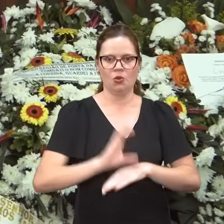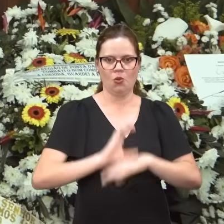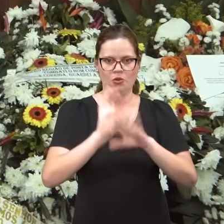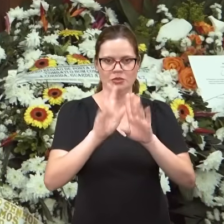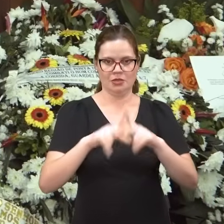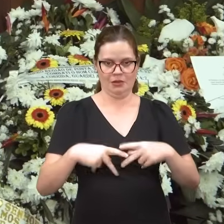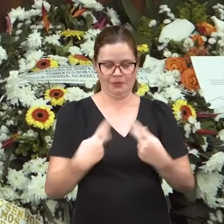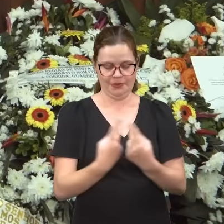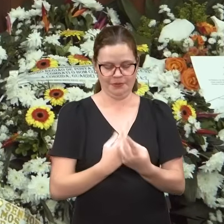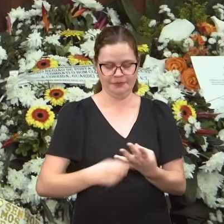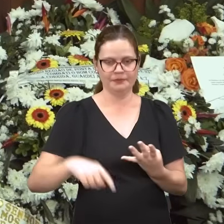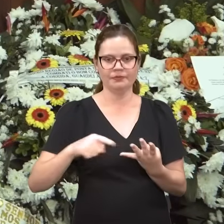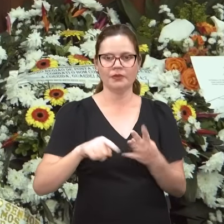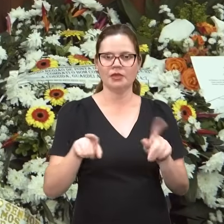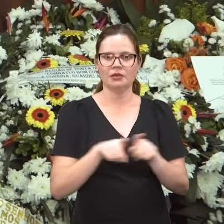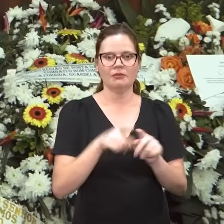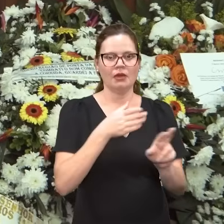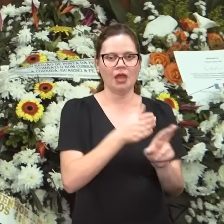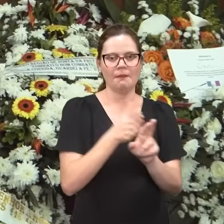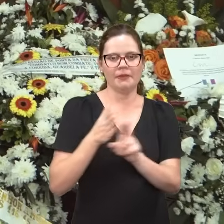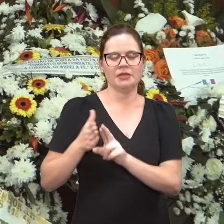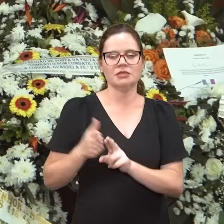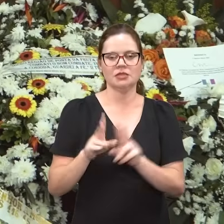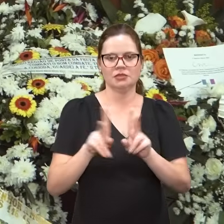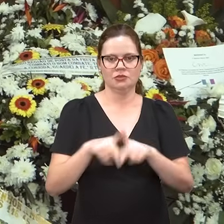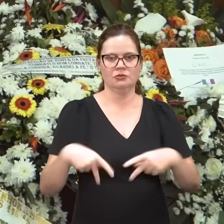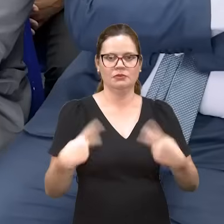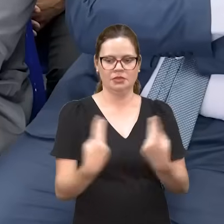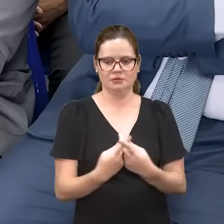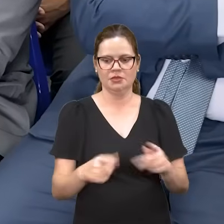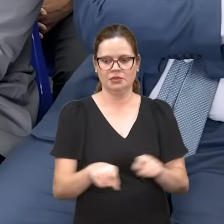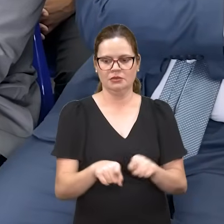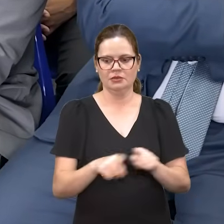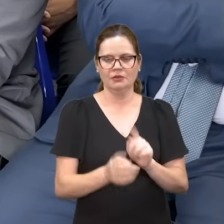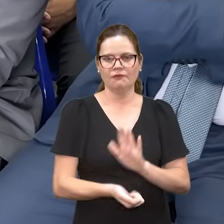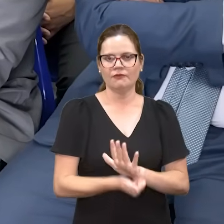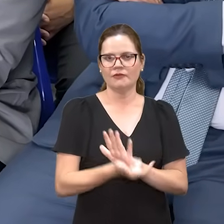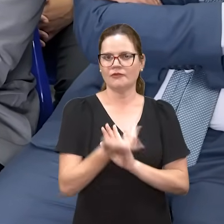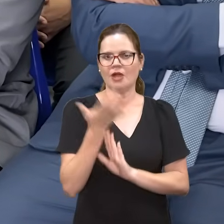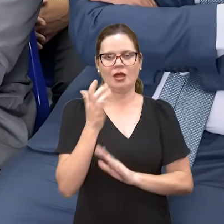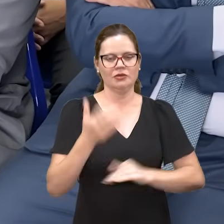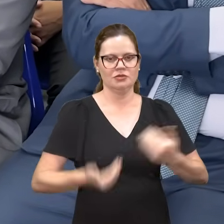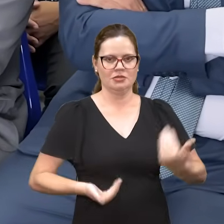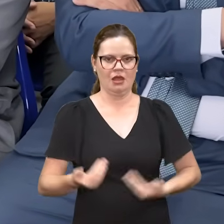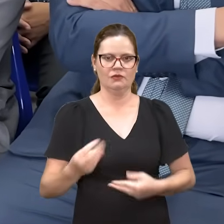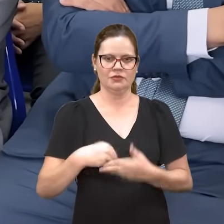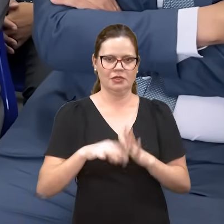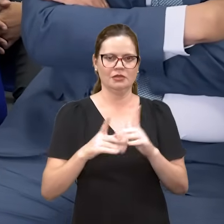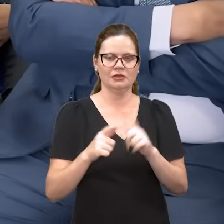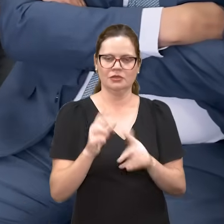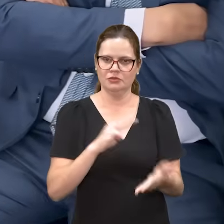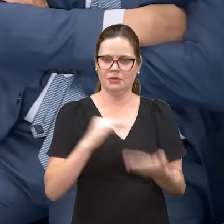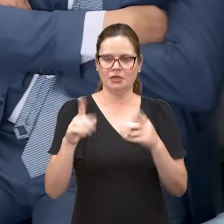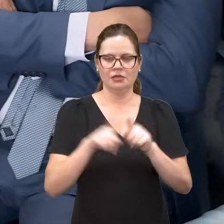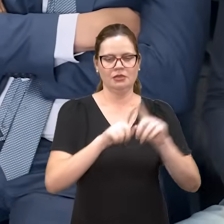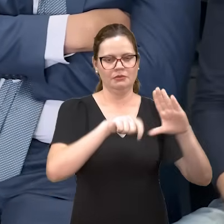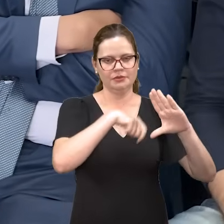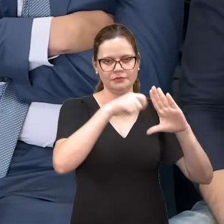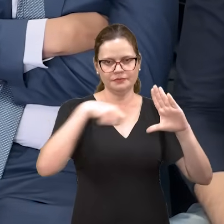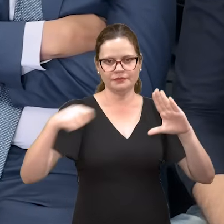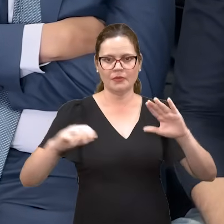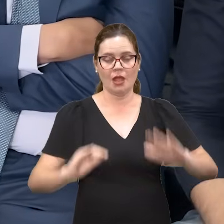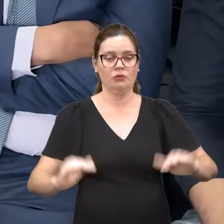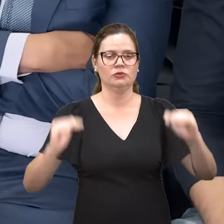conselho presbiteral e representantes do presbitério, além de membros da igreja, a imprensa e